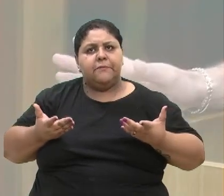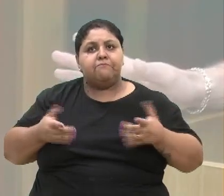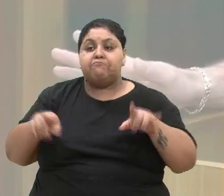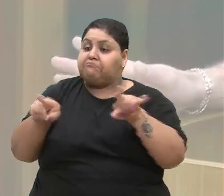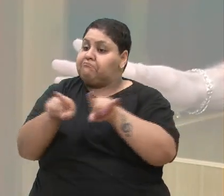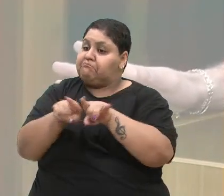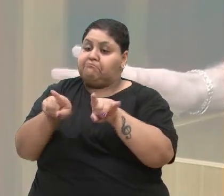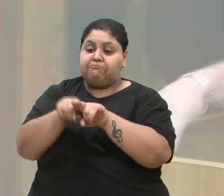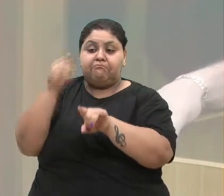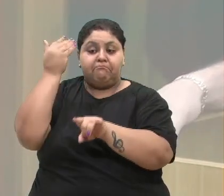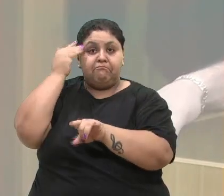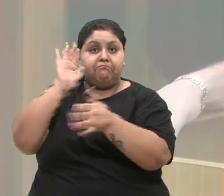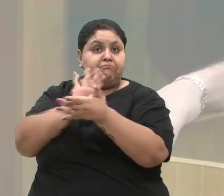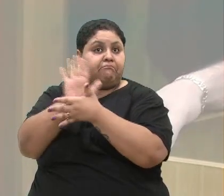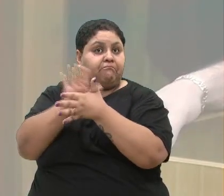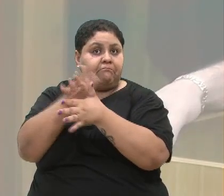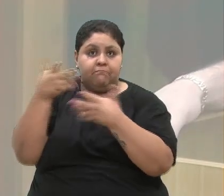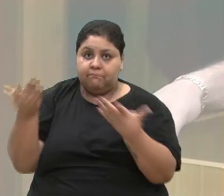Também não estou sabendo.